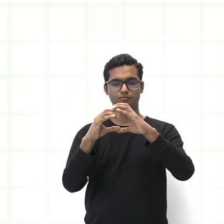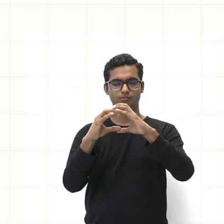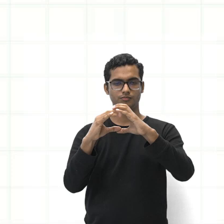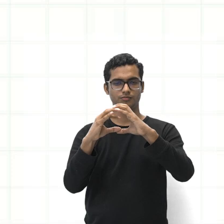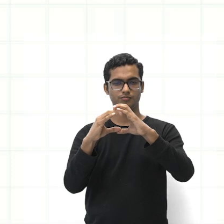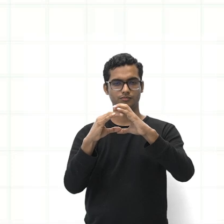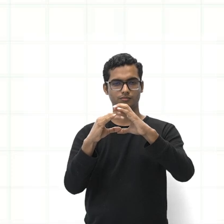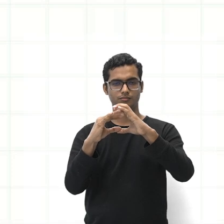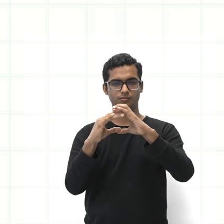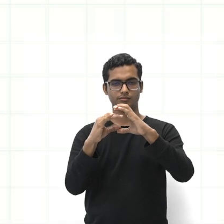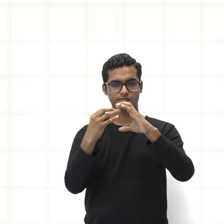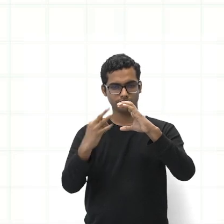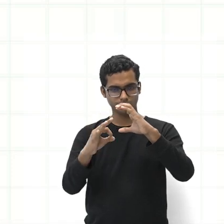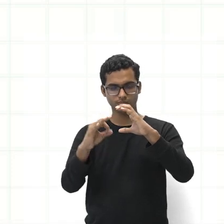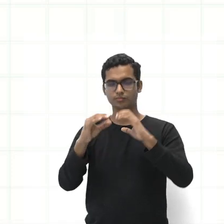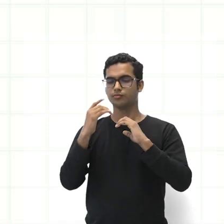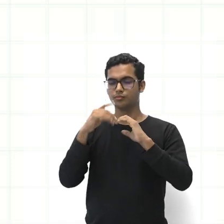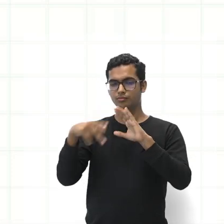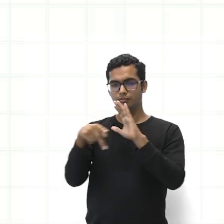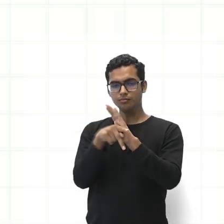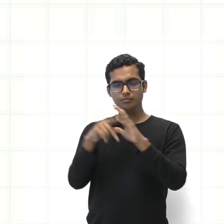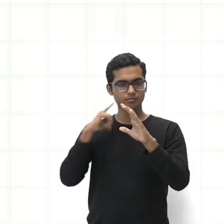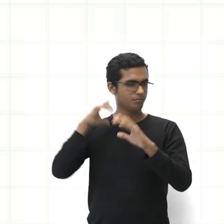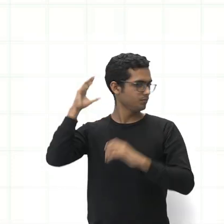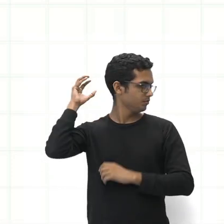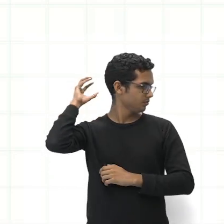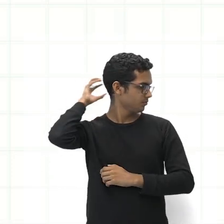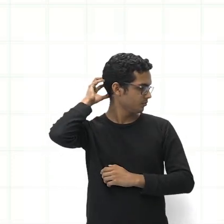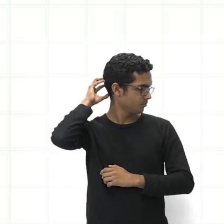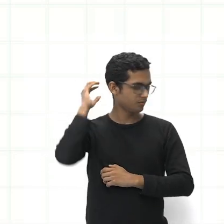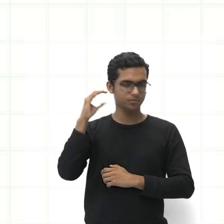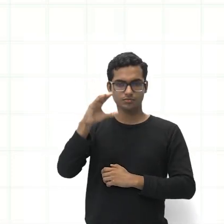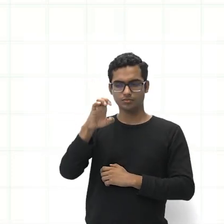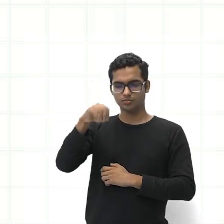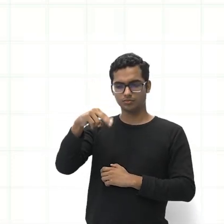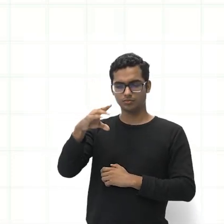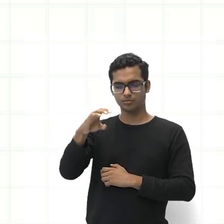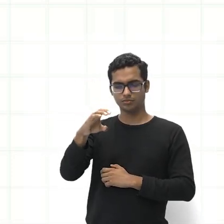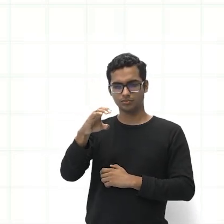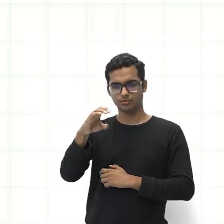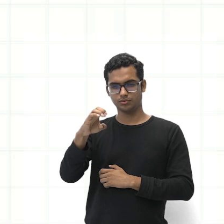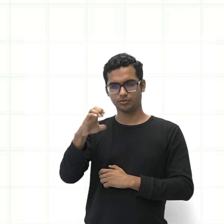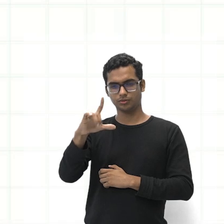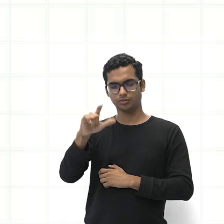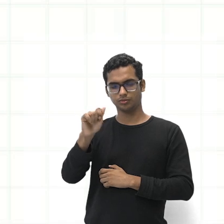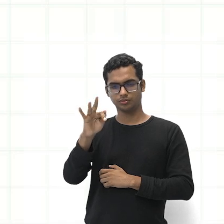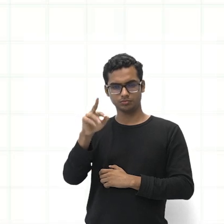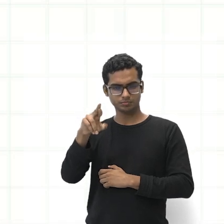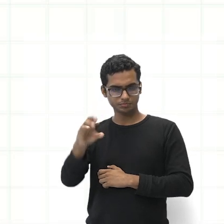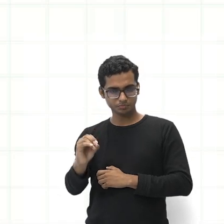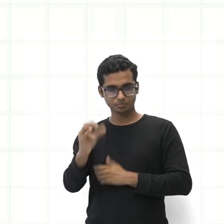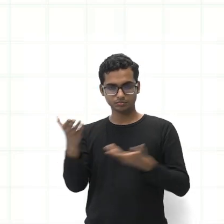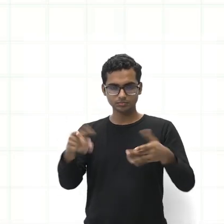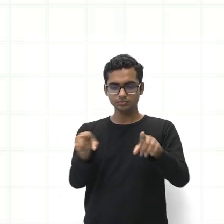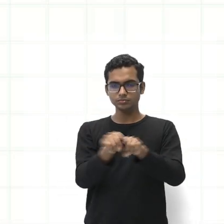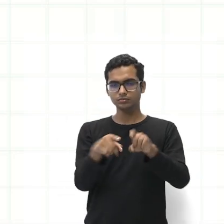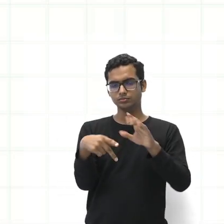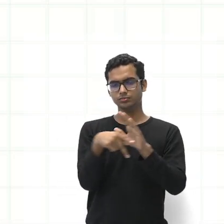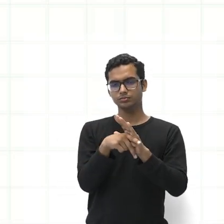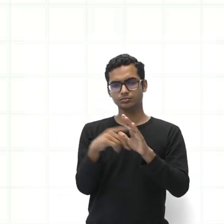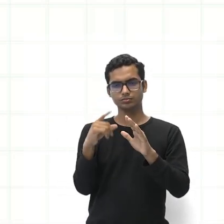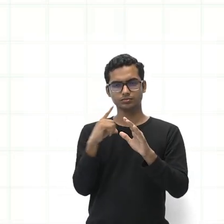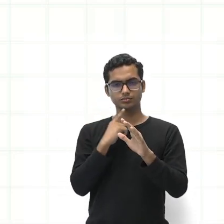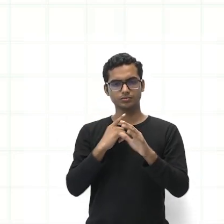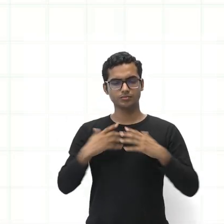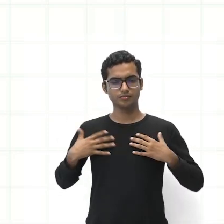encéfalo. Muito bem, correto. Na sua caixa torácica, o que vai ter? Vai ter o meu